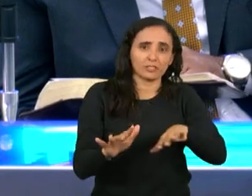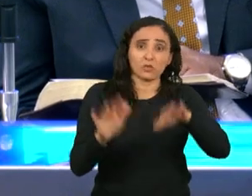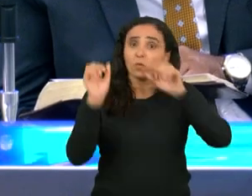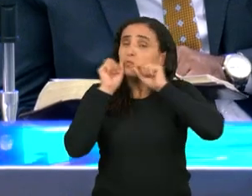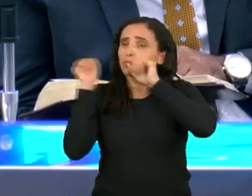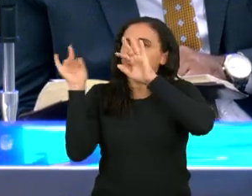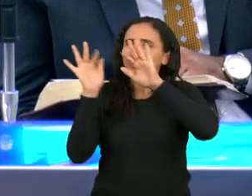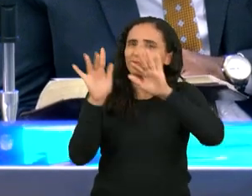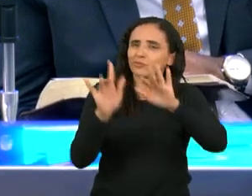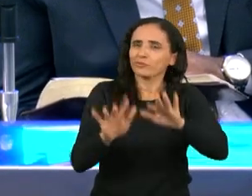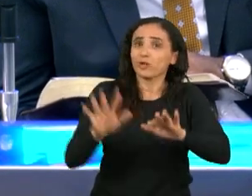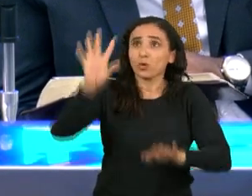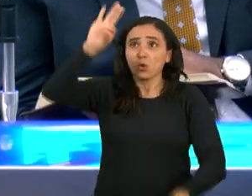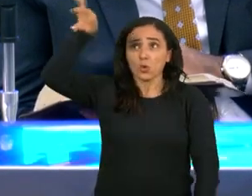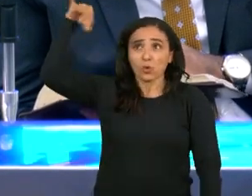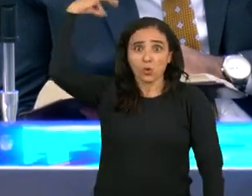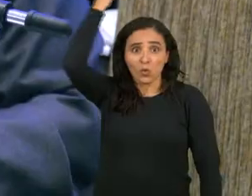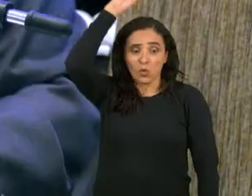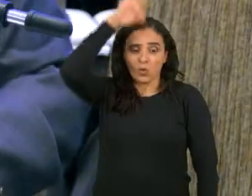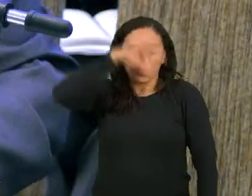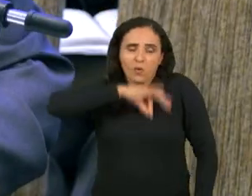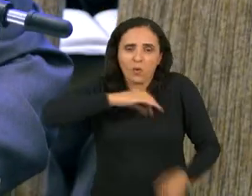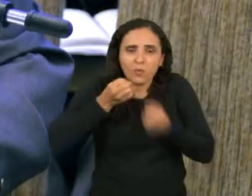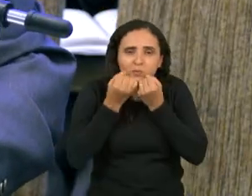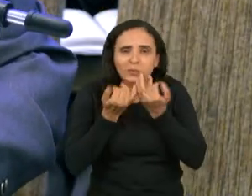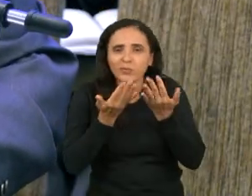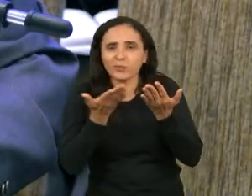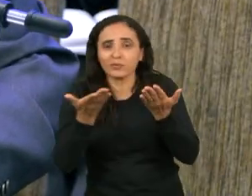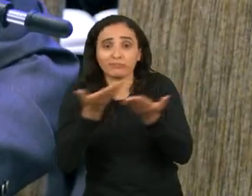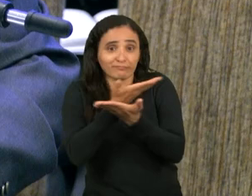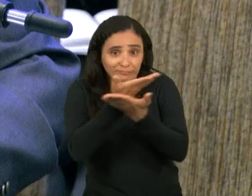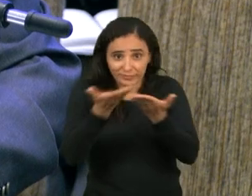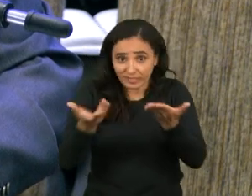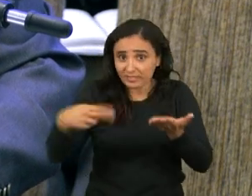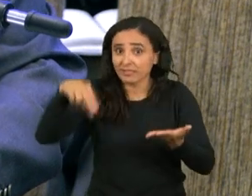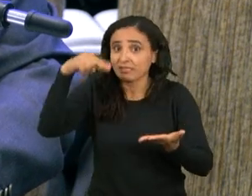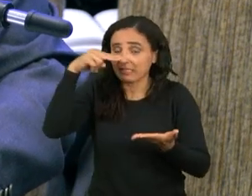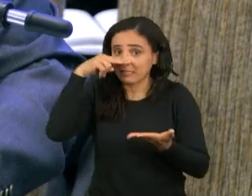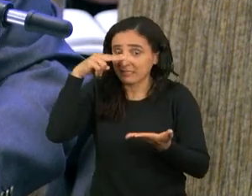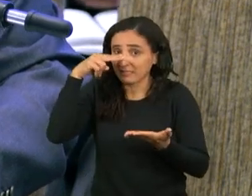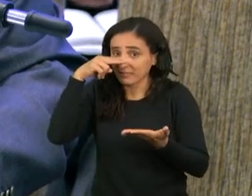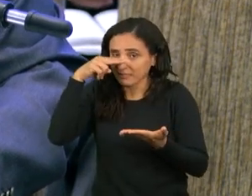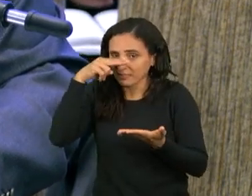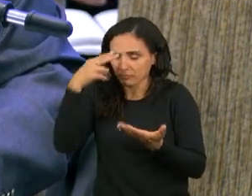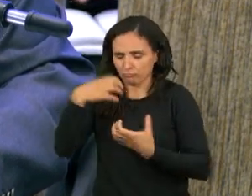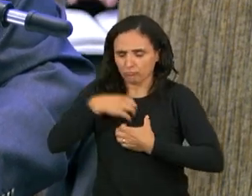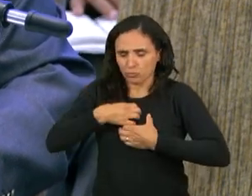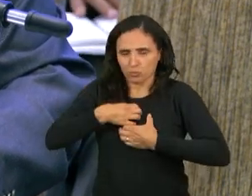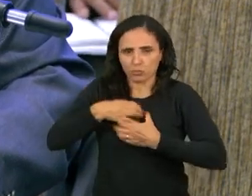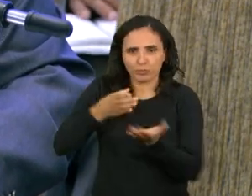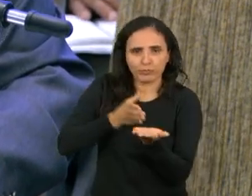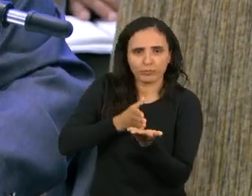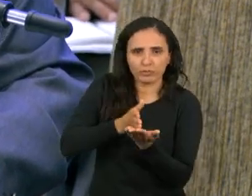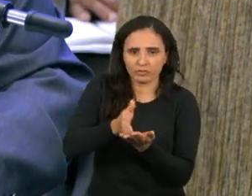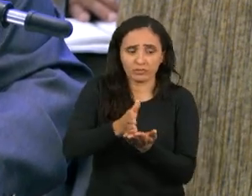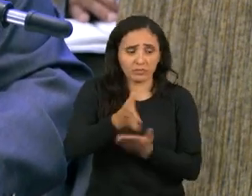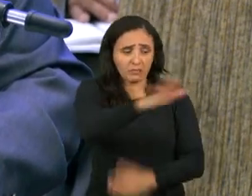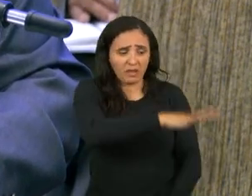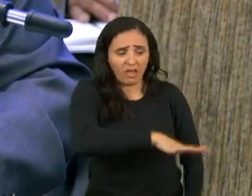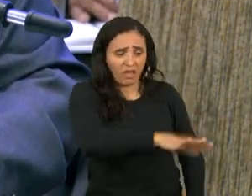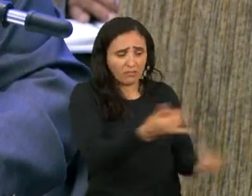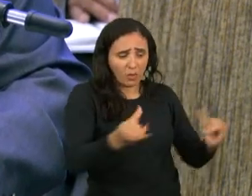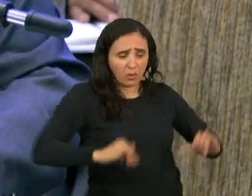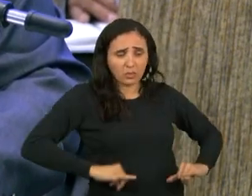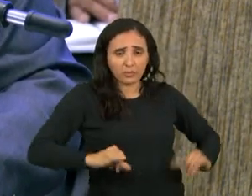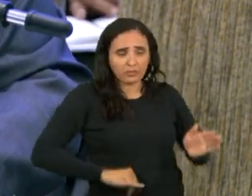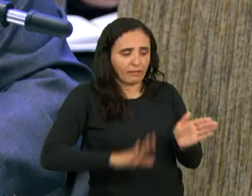espírito da glória de Deus que nenhum de vós padeça como homicida o ladrão ou